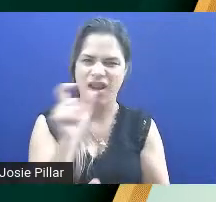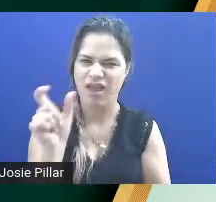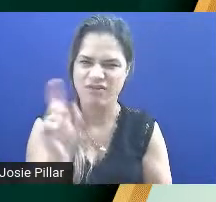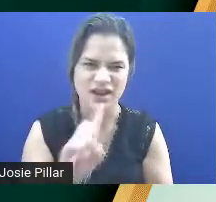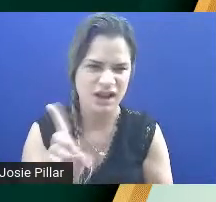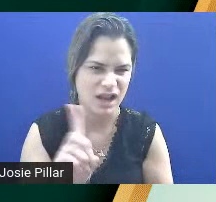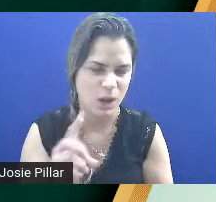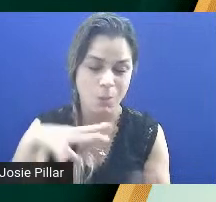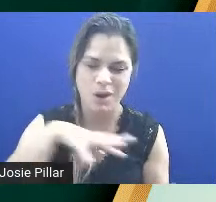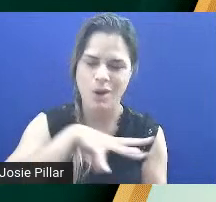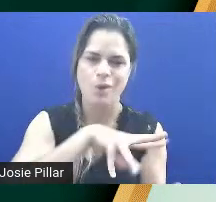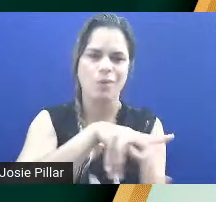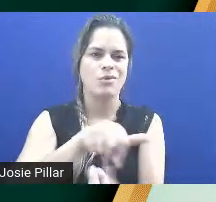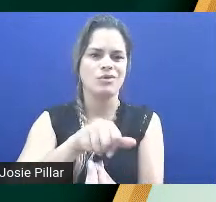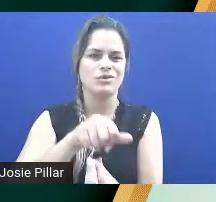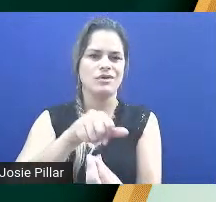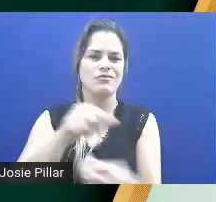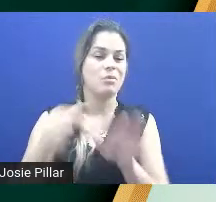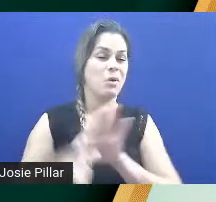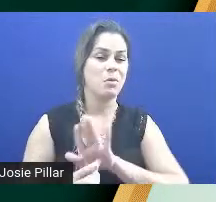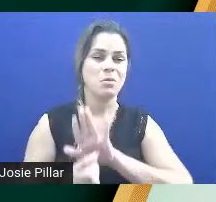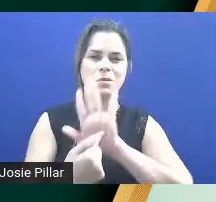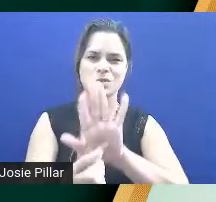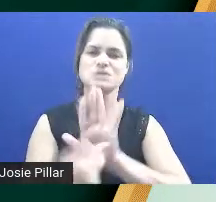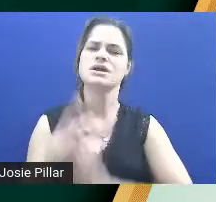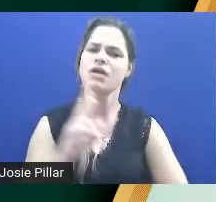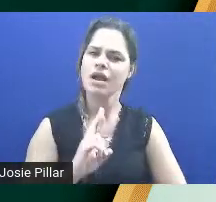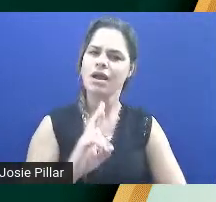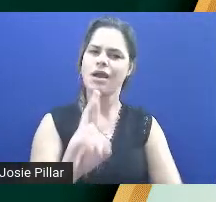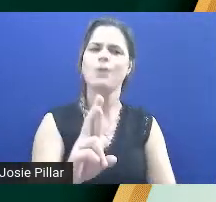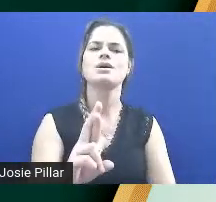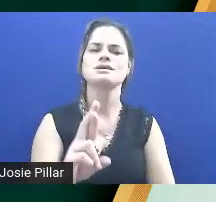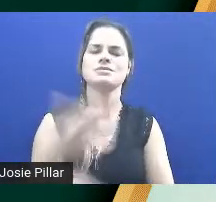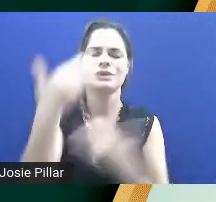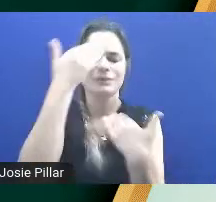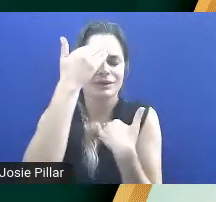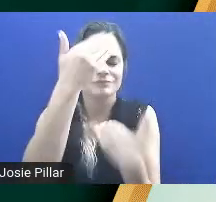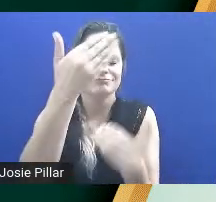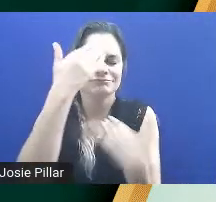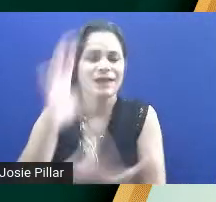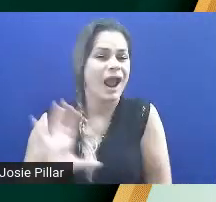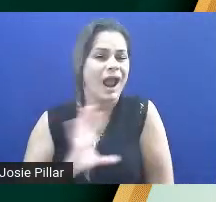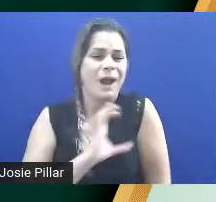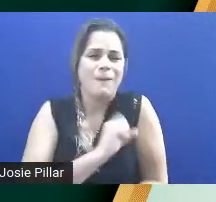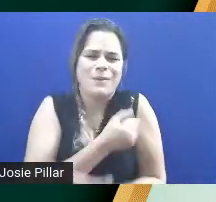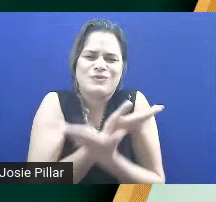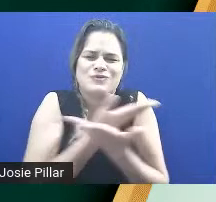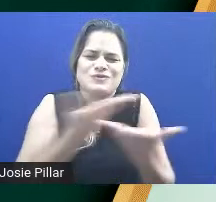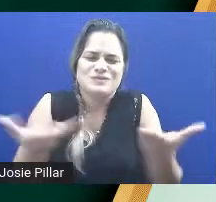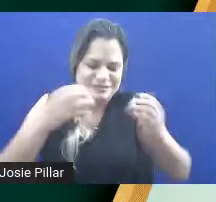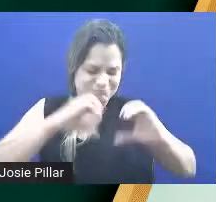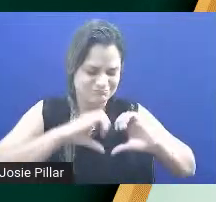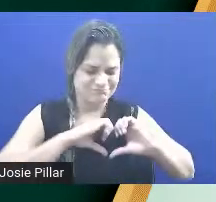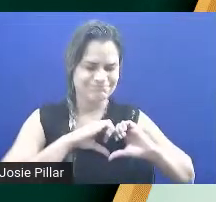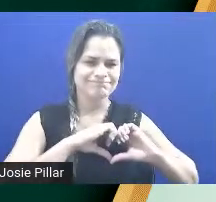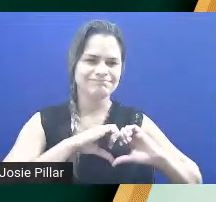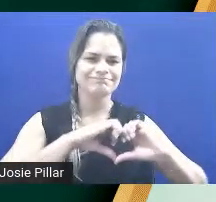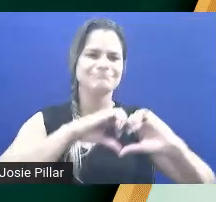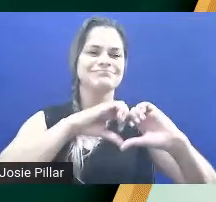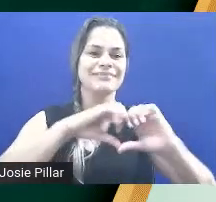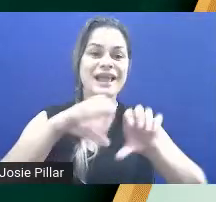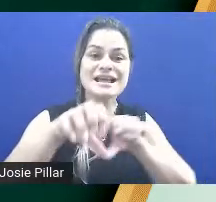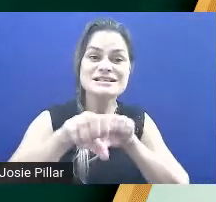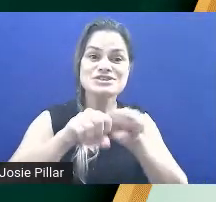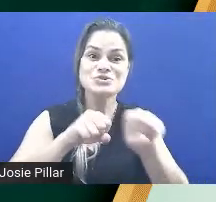dia demonstrar o nosso reconhecimento e gratidão. Amamos vocês de todo o coração. Esse diploma é de